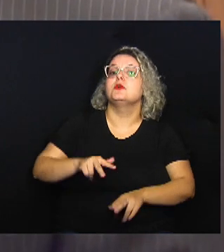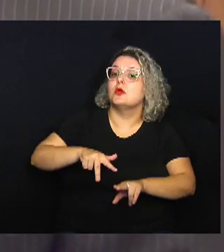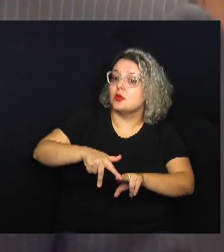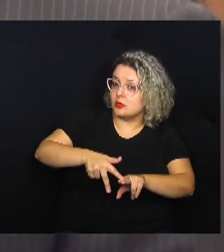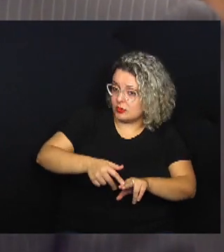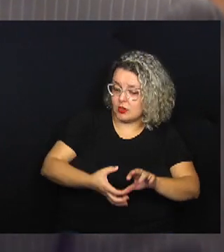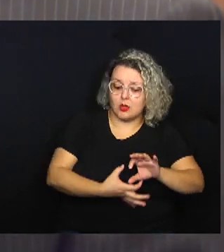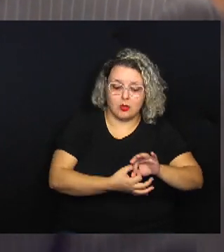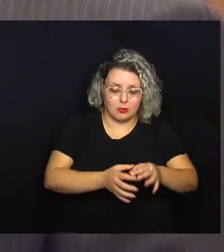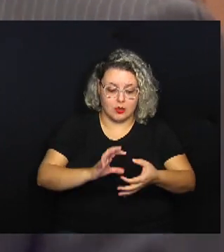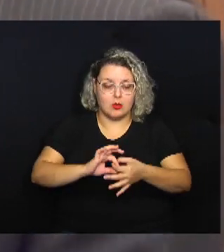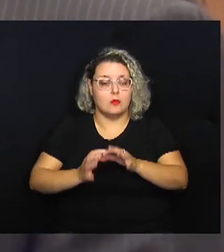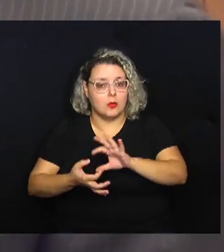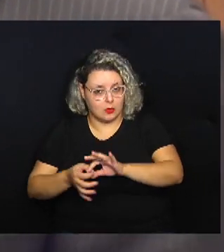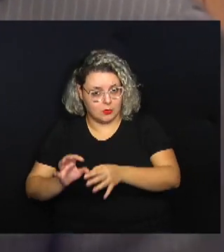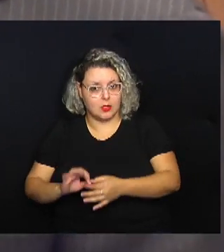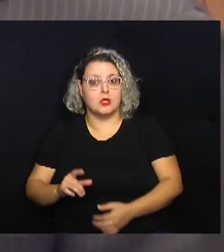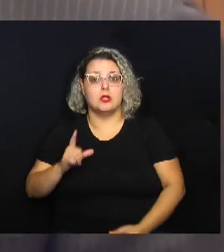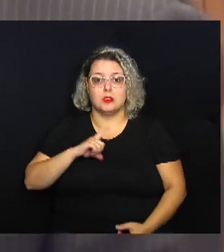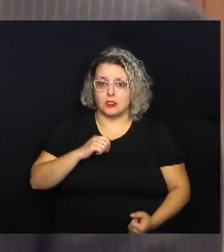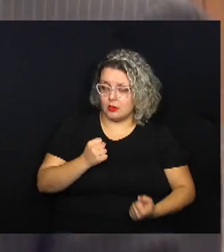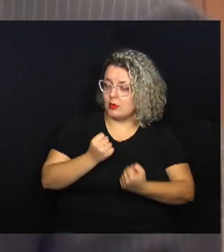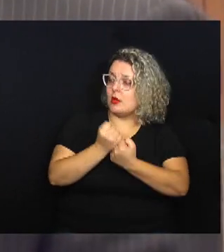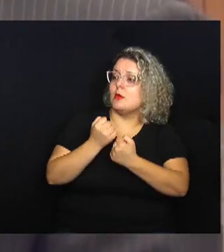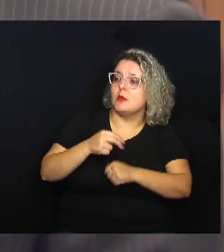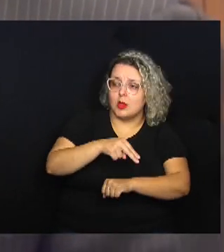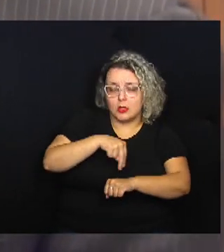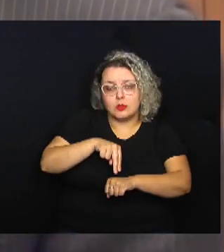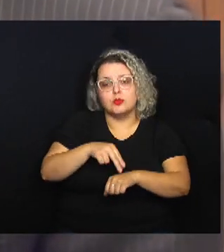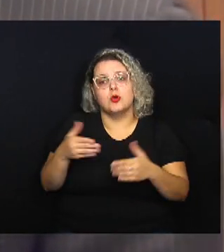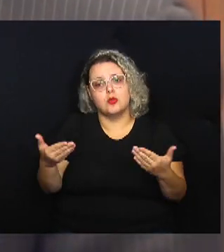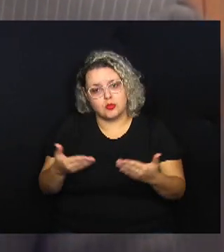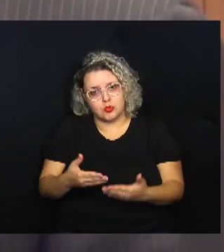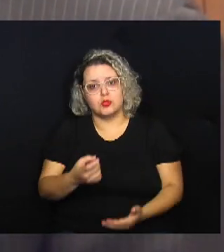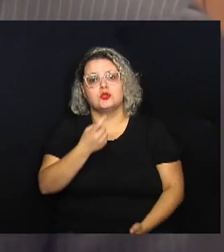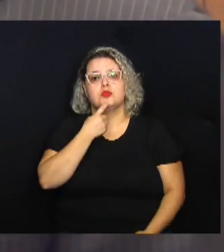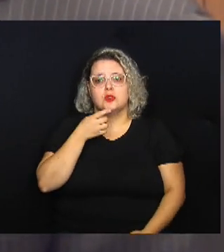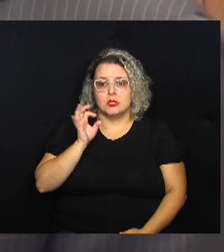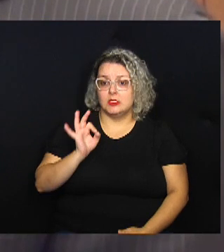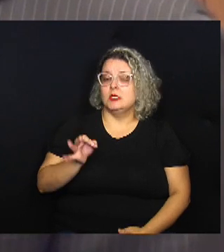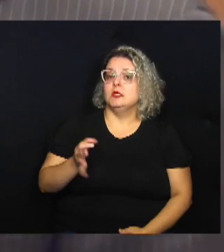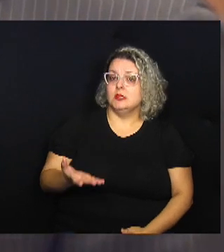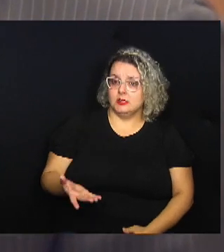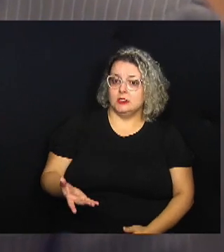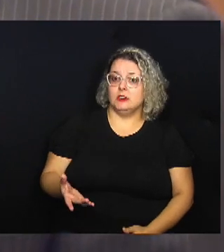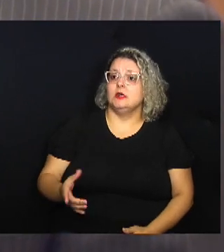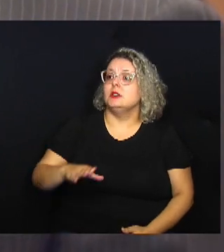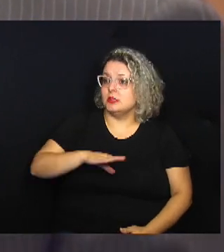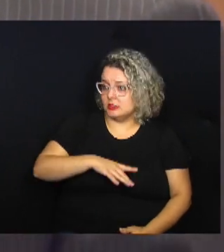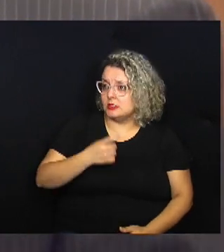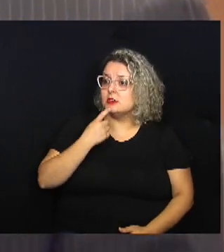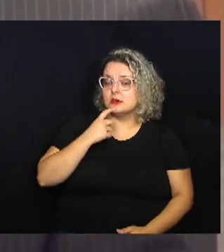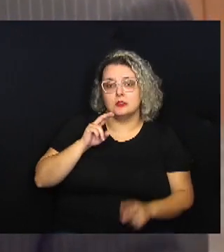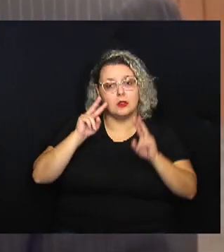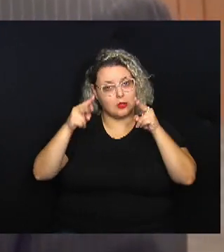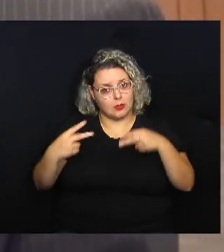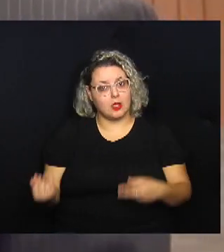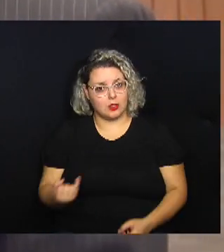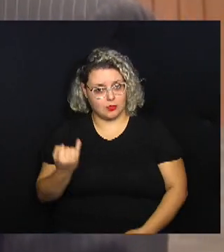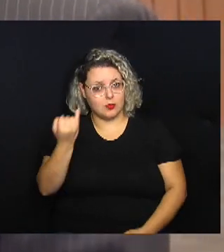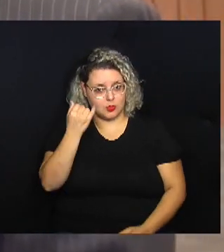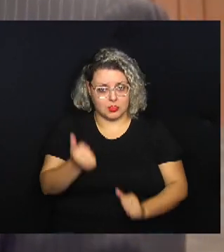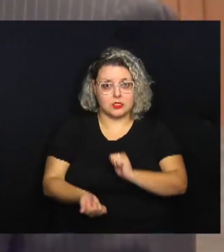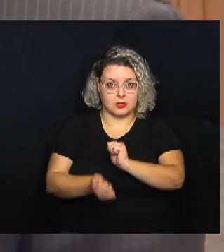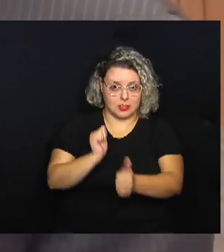tem todo o apoio a nível nacional e hoje Campinas com certeza estará reconhecendo a importância de